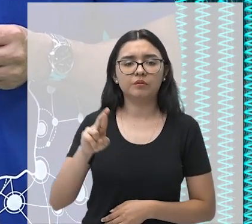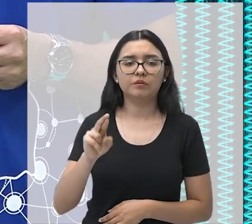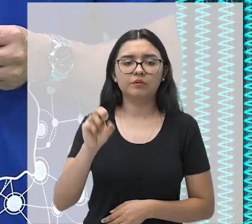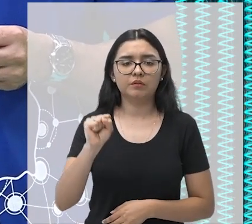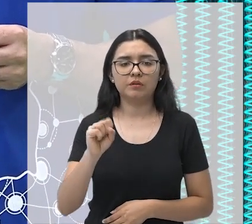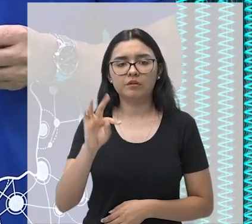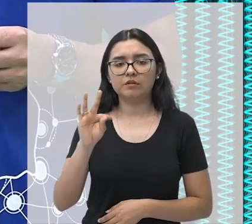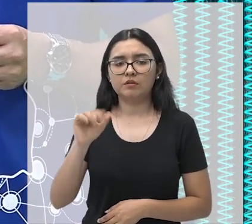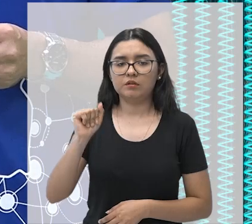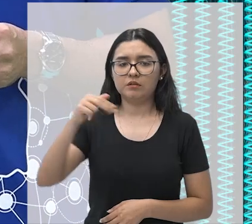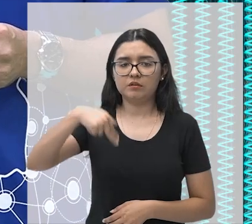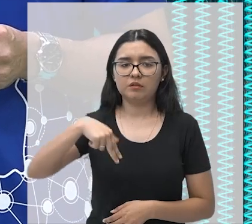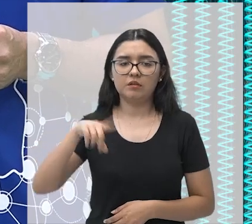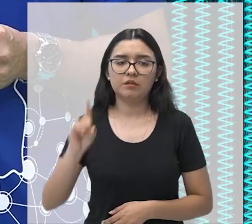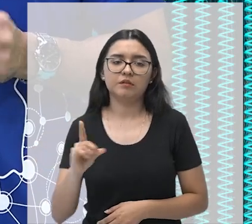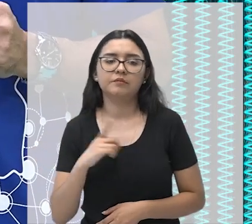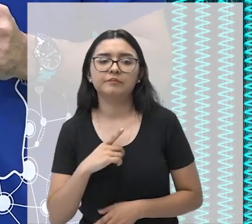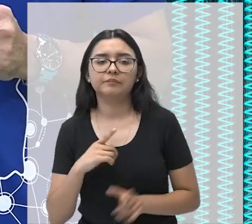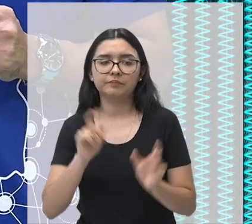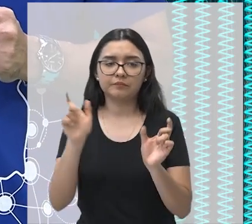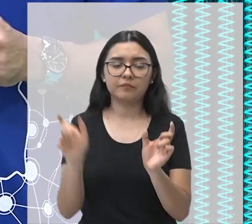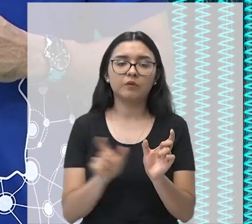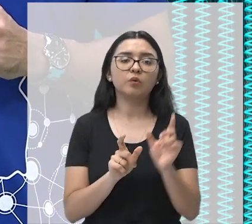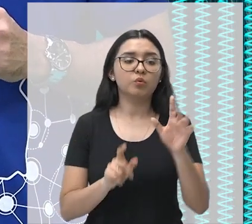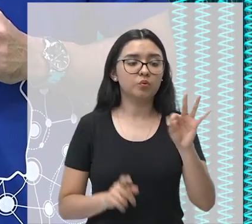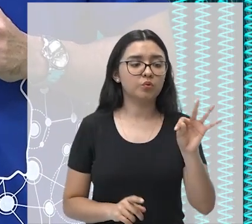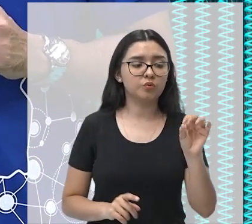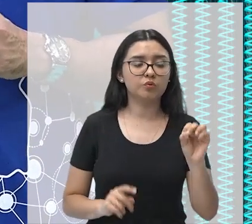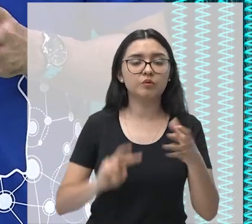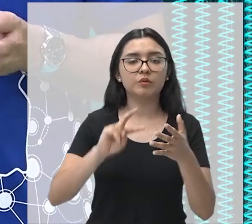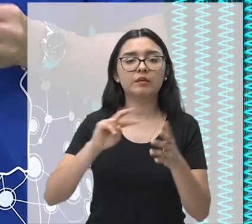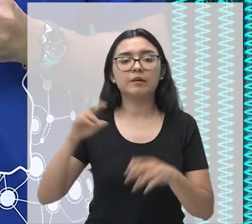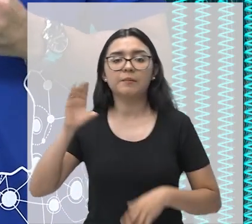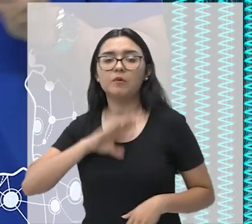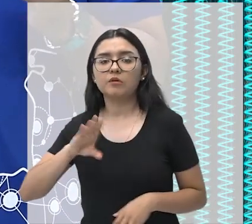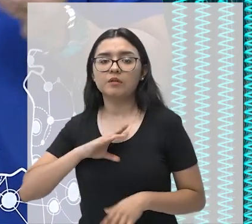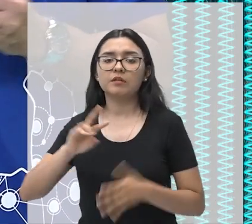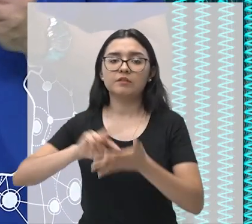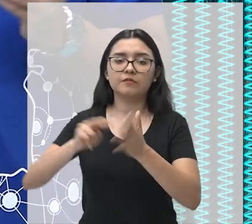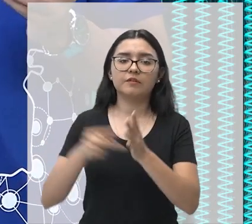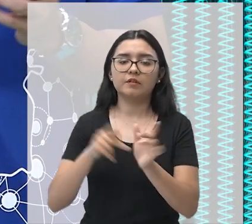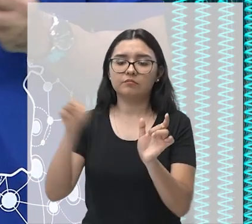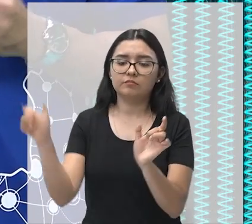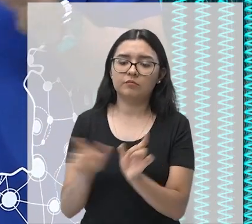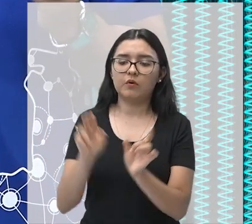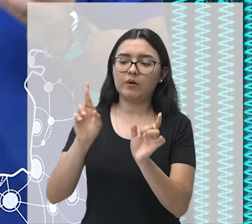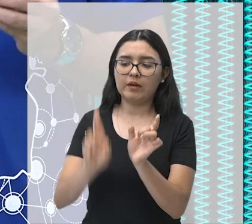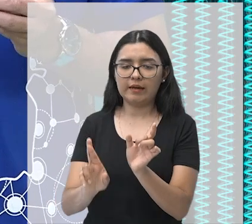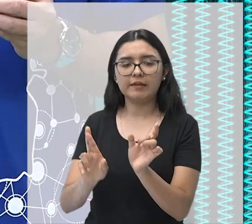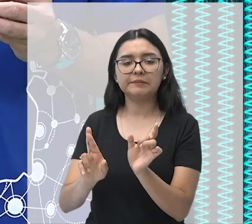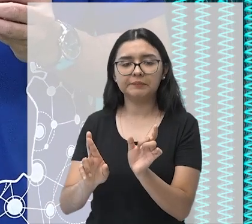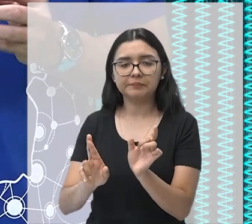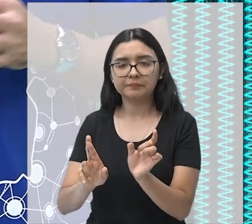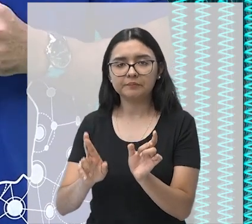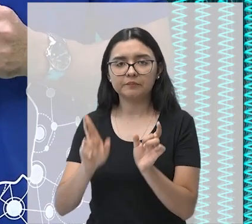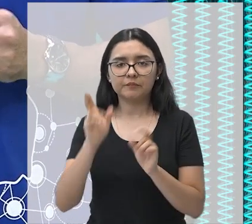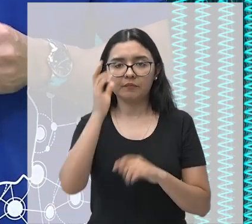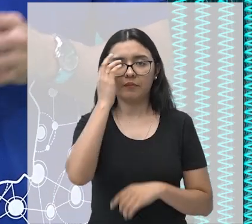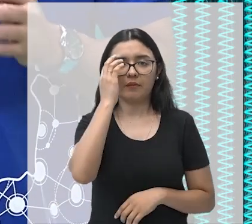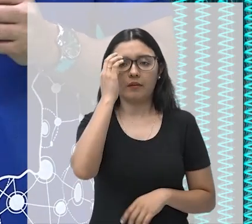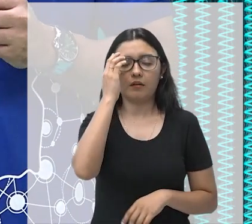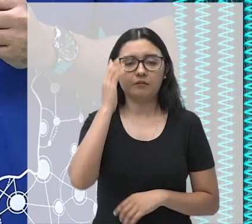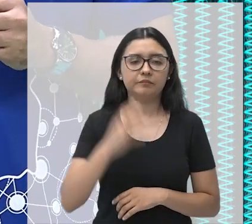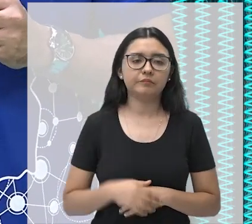ser equivalente, tá, a esse R aqui, ó, da língua portuguesa, tá? Então, essa correlação, ela de fato